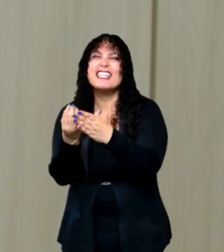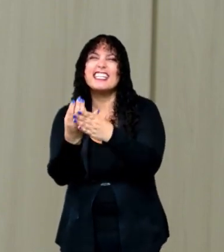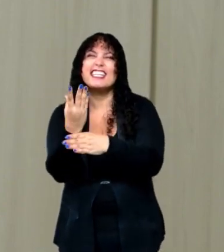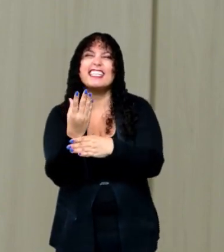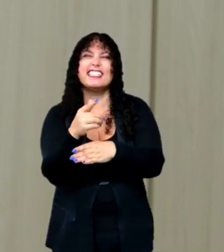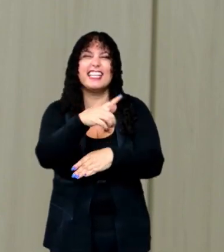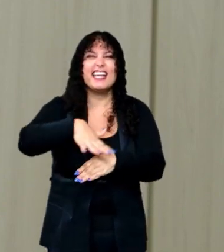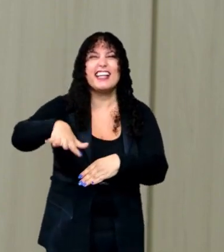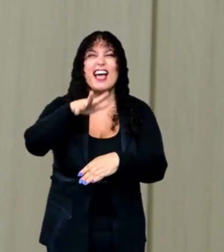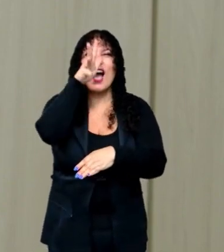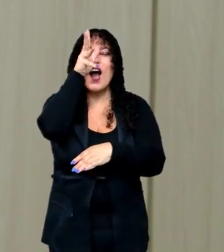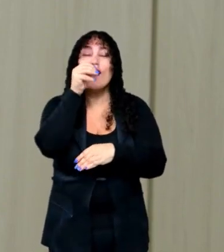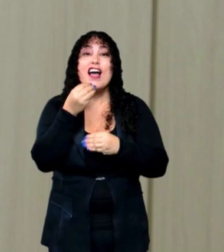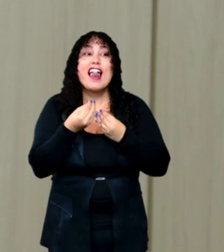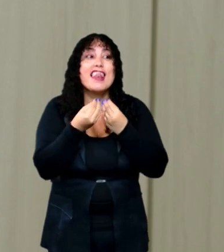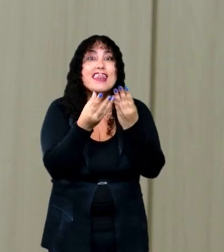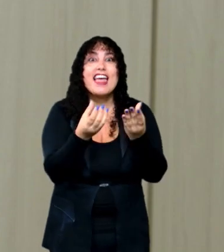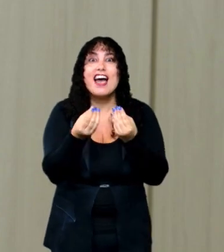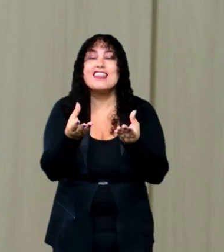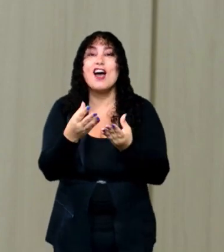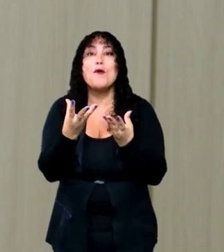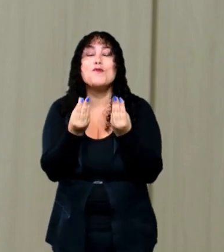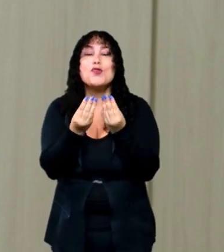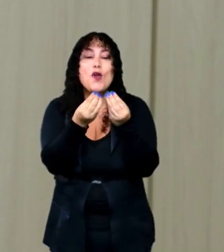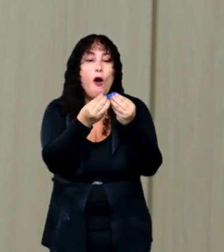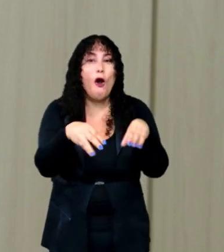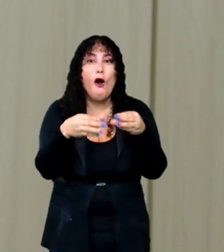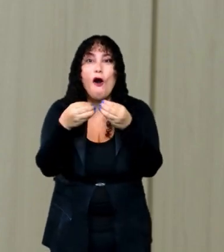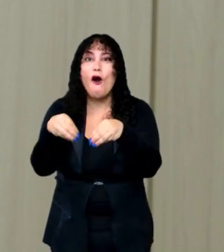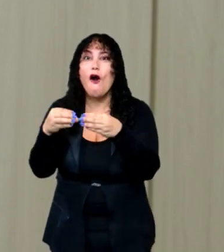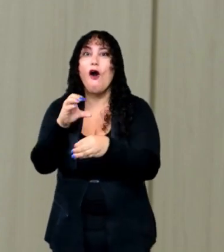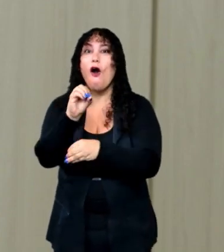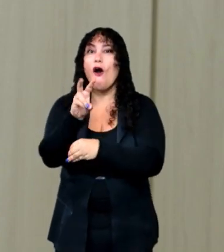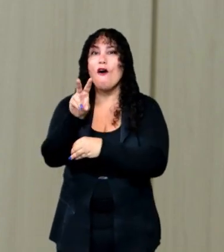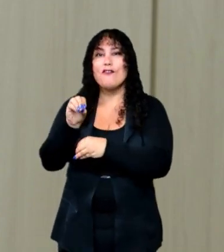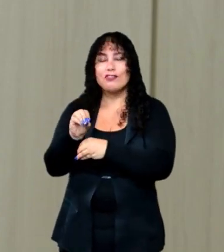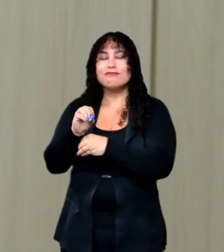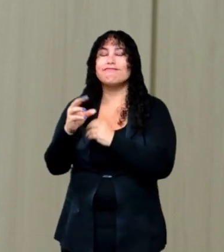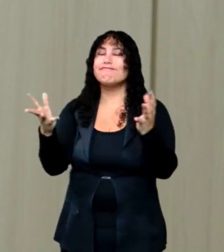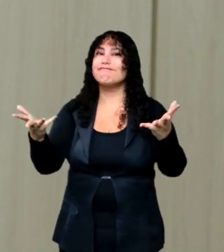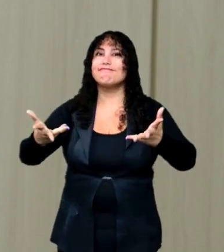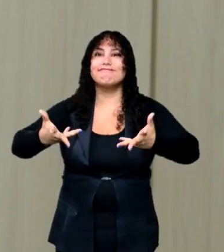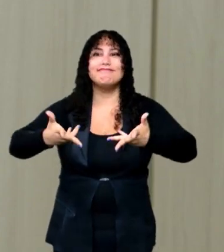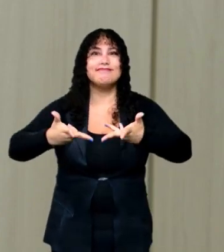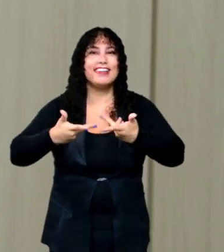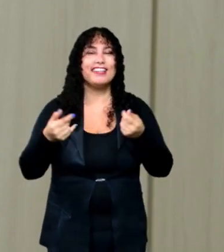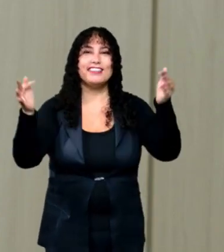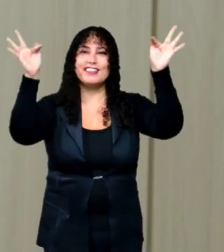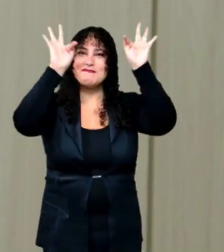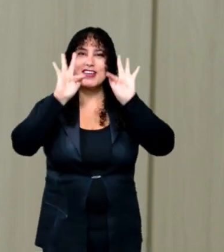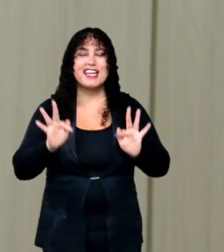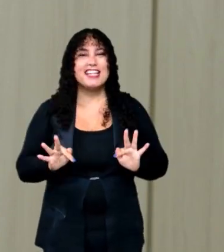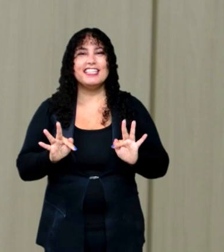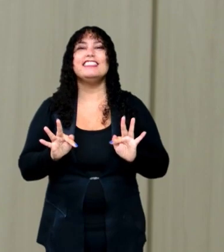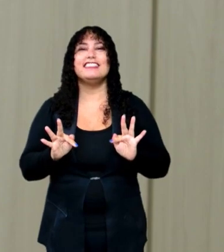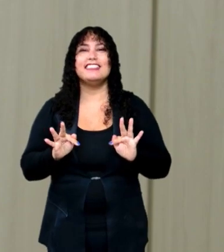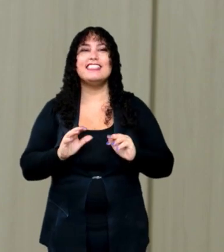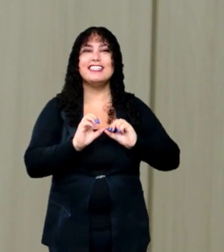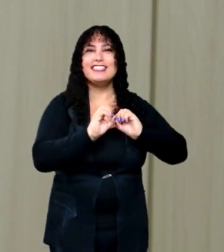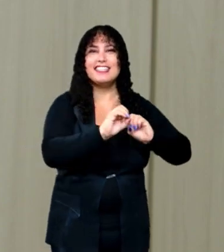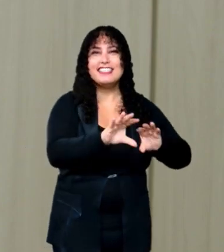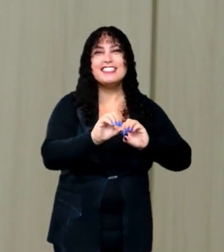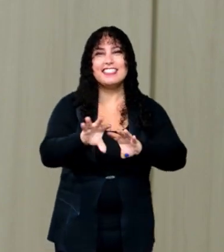dão muito ovo, né? Não. Então, assim, é uma maravilha, né? E eu fico feliz, porque isso a gente está